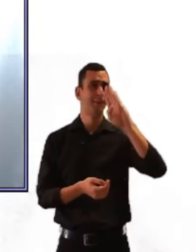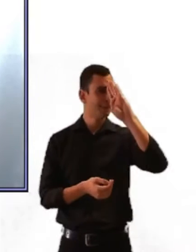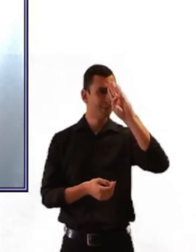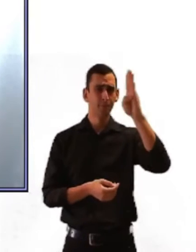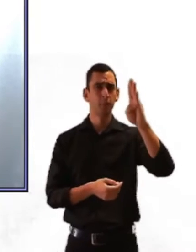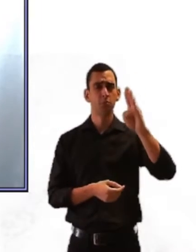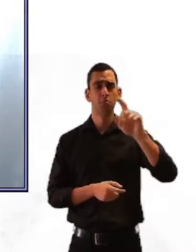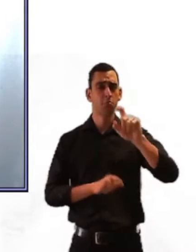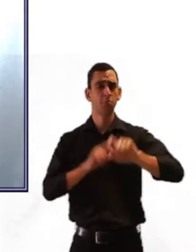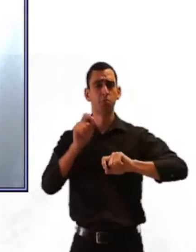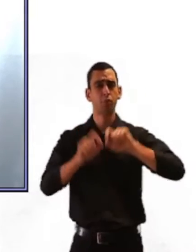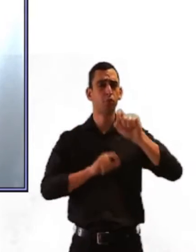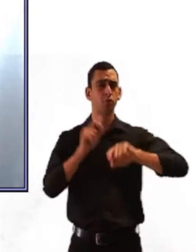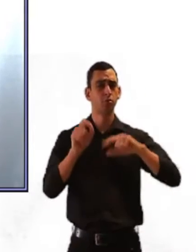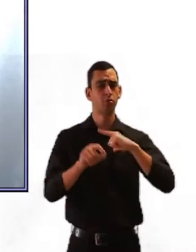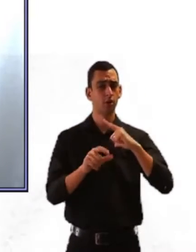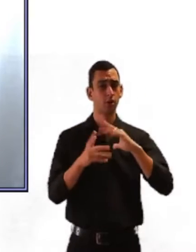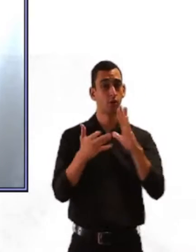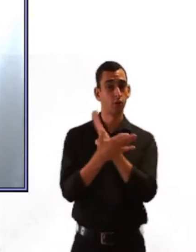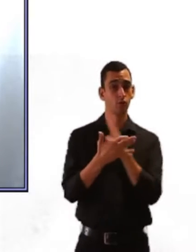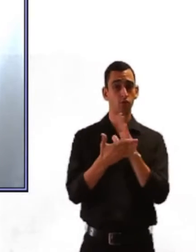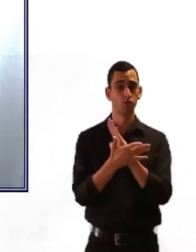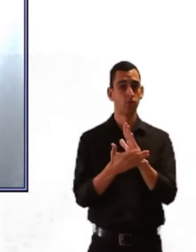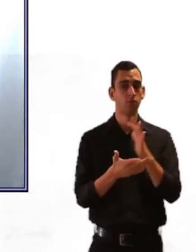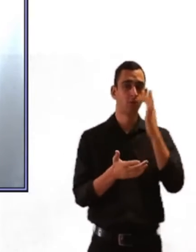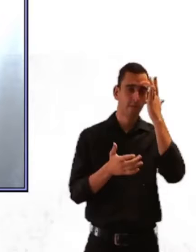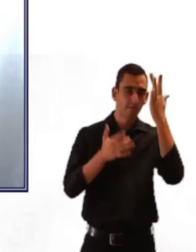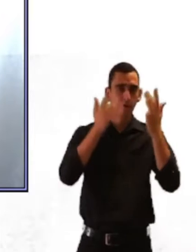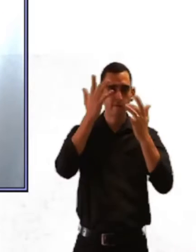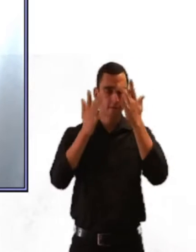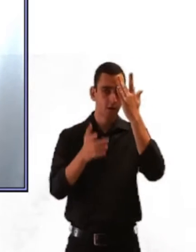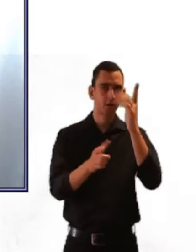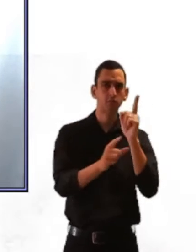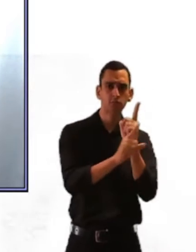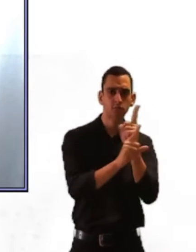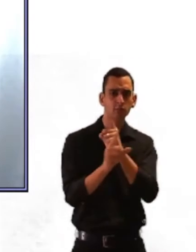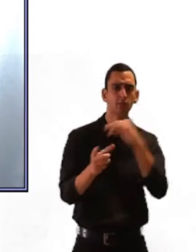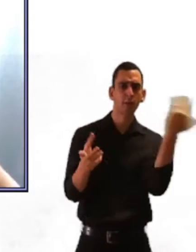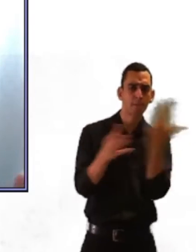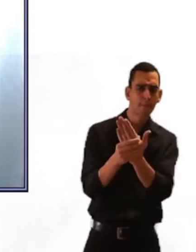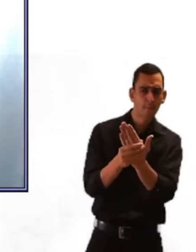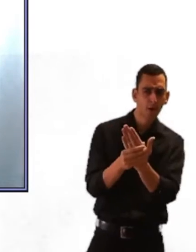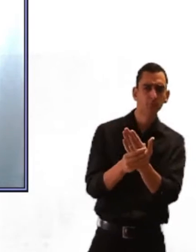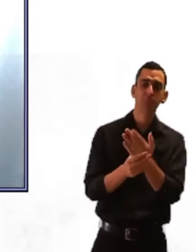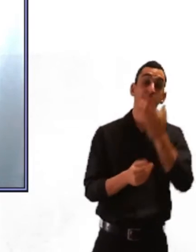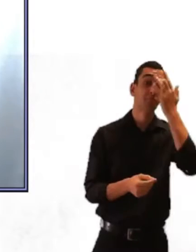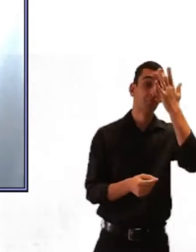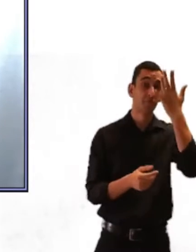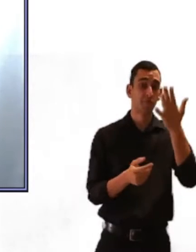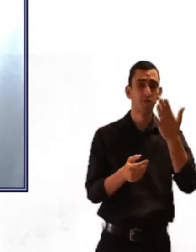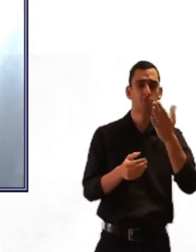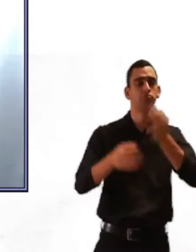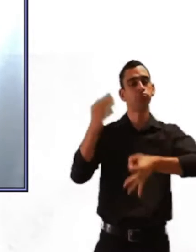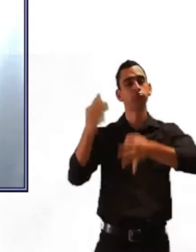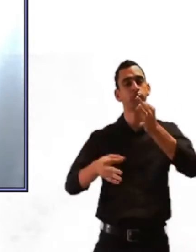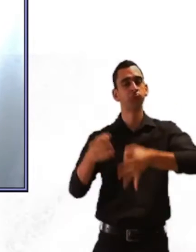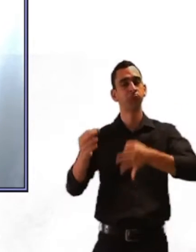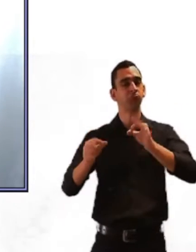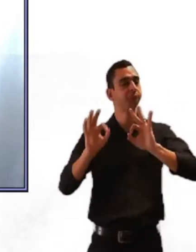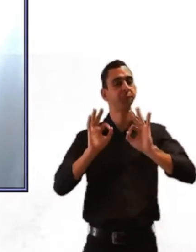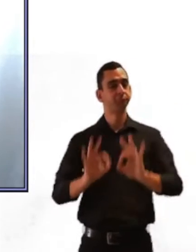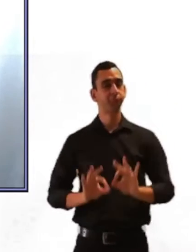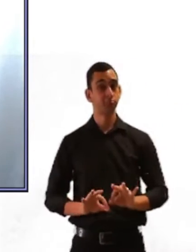naquelas hipóteses em que se chama de casos fáceis. Né? São aqueles casos fáceis, entre aspas, né? Porque casos